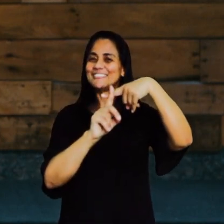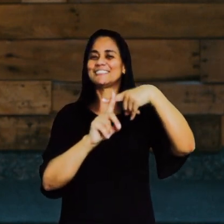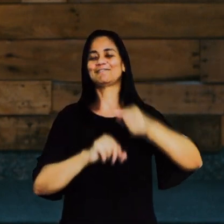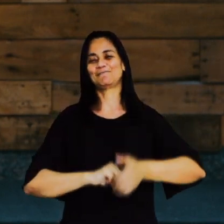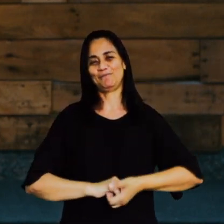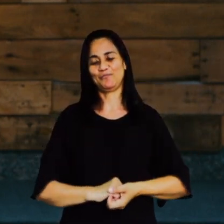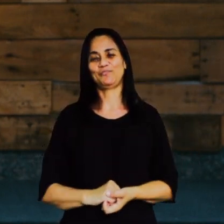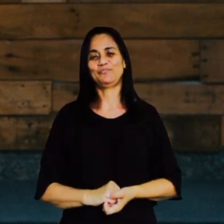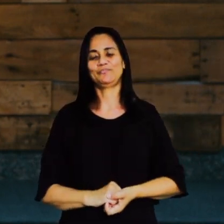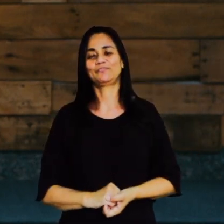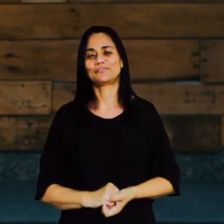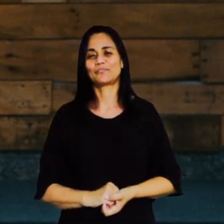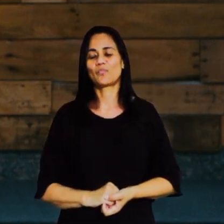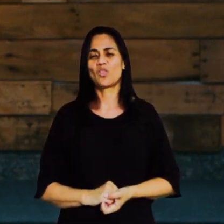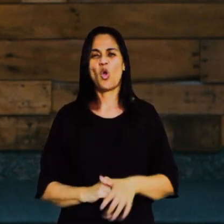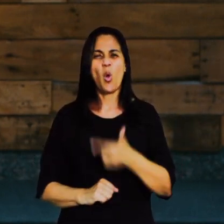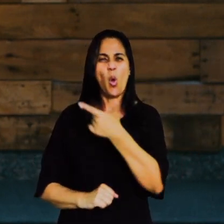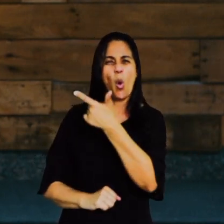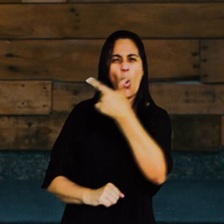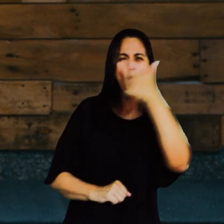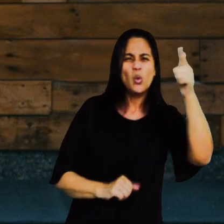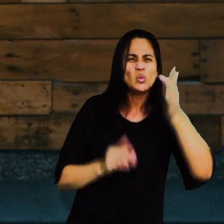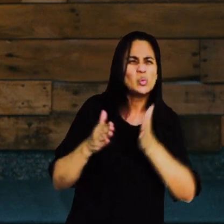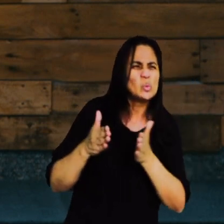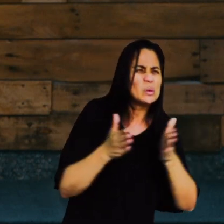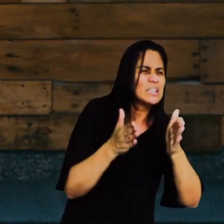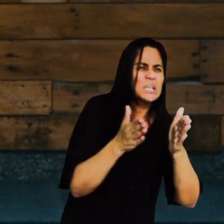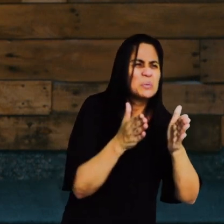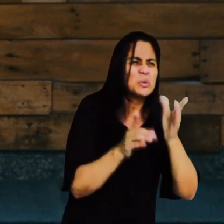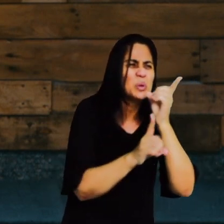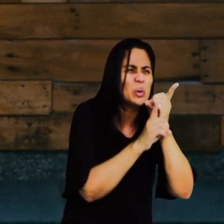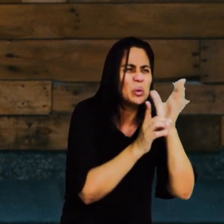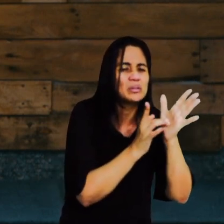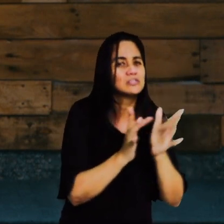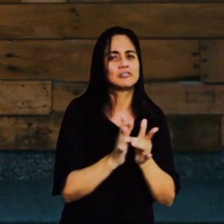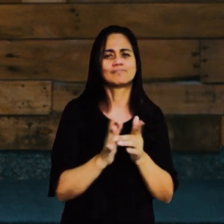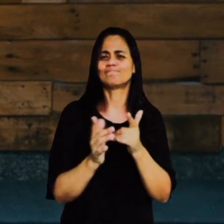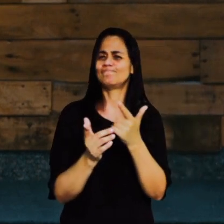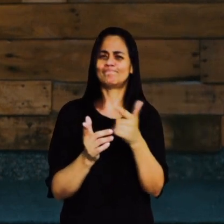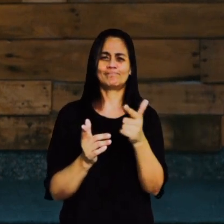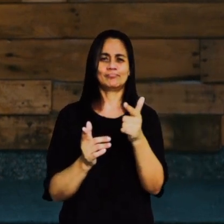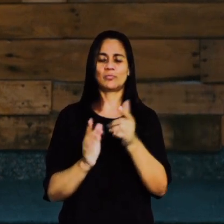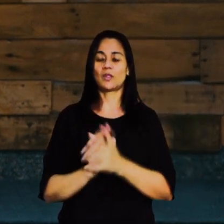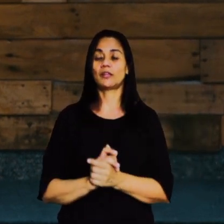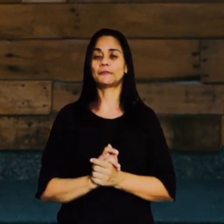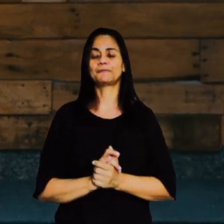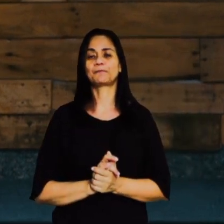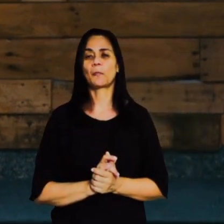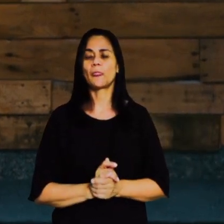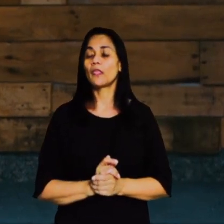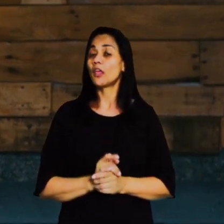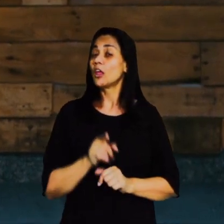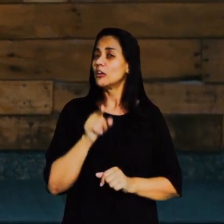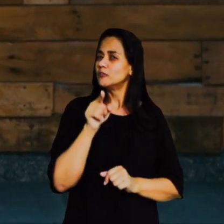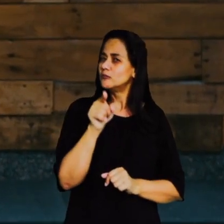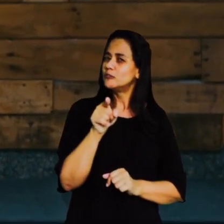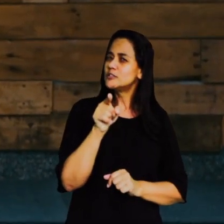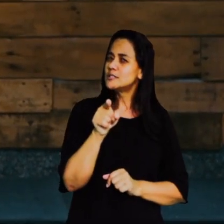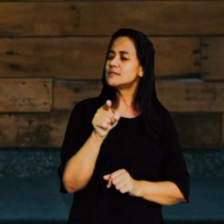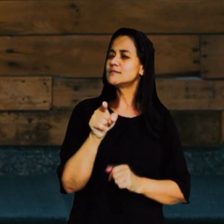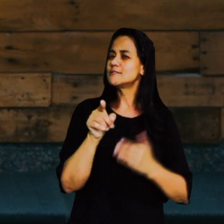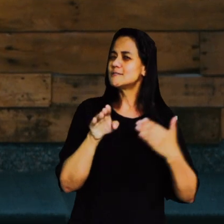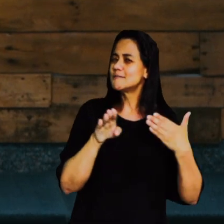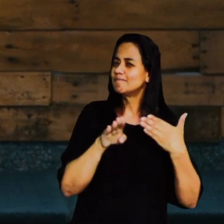Não tem outro caminho. Não tem outro lugar. Depois que você entra,